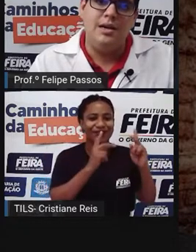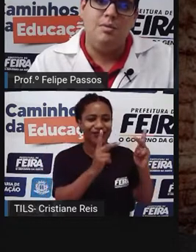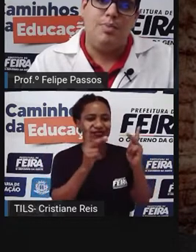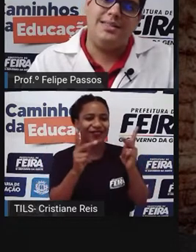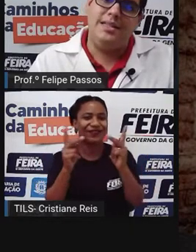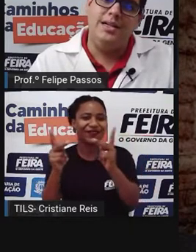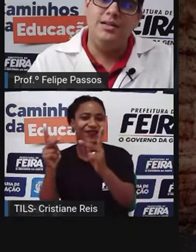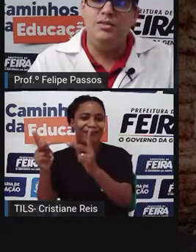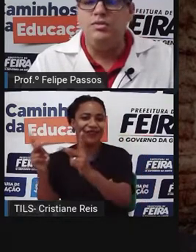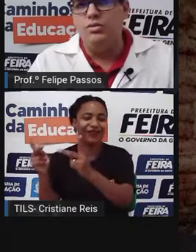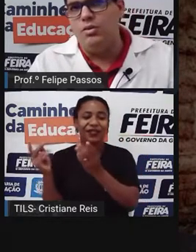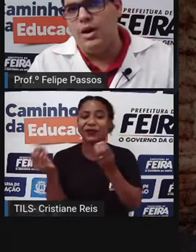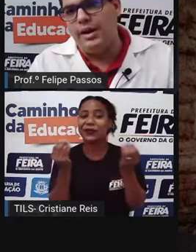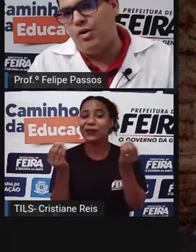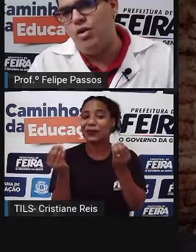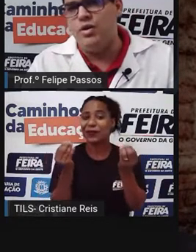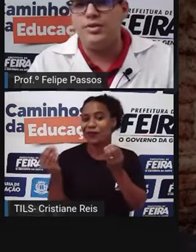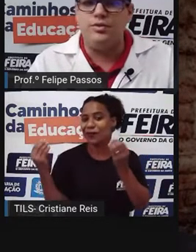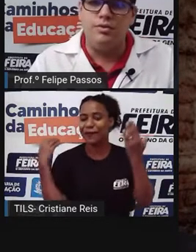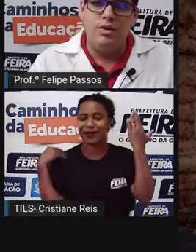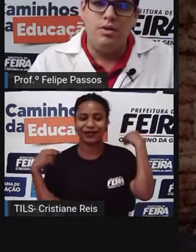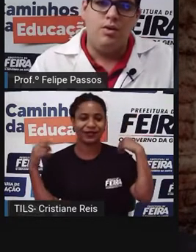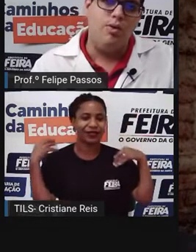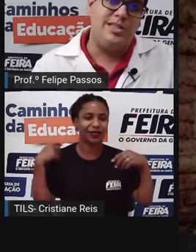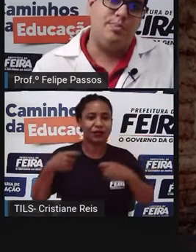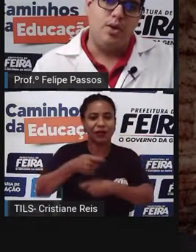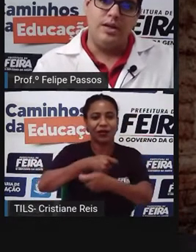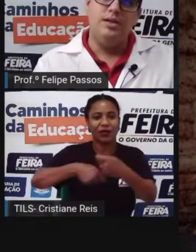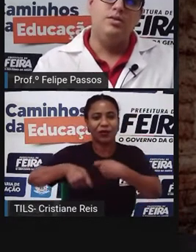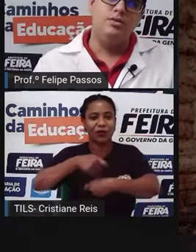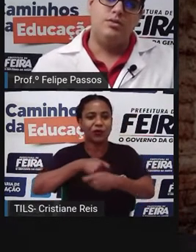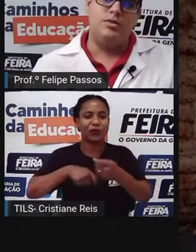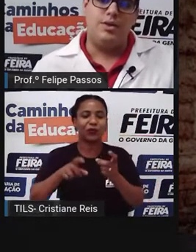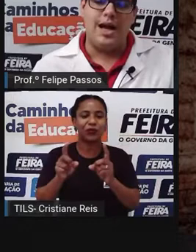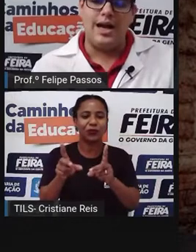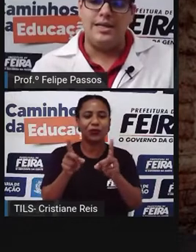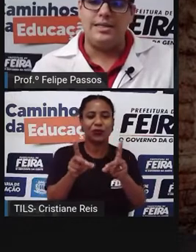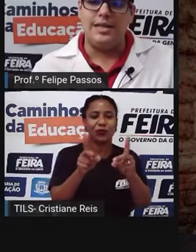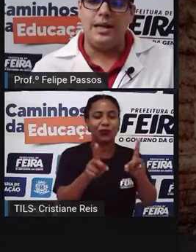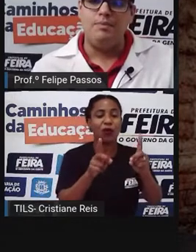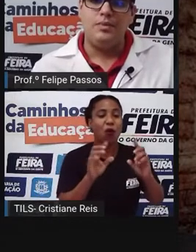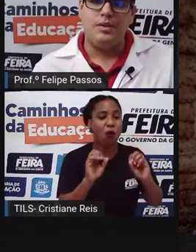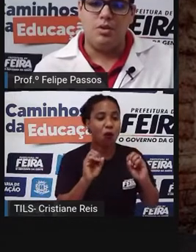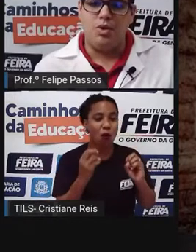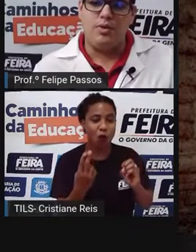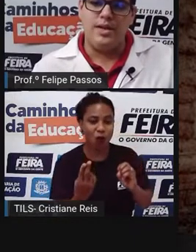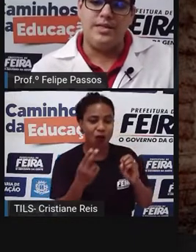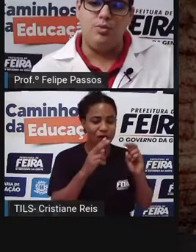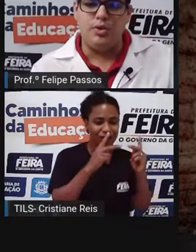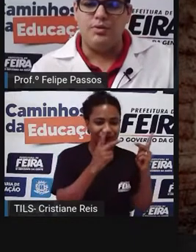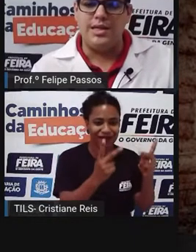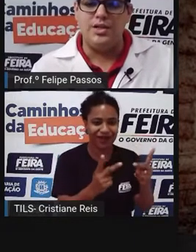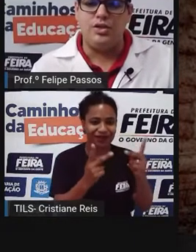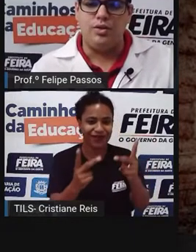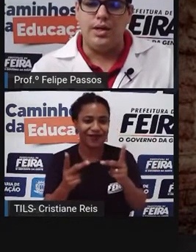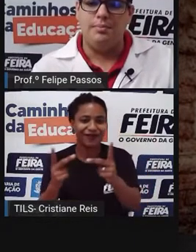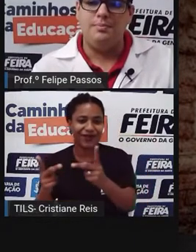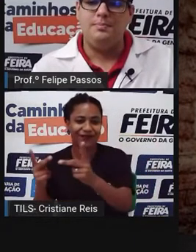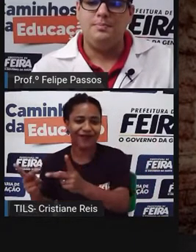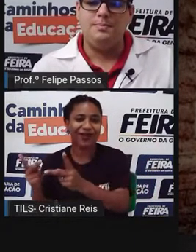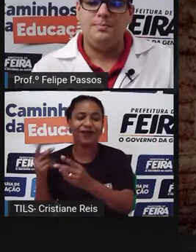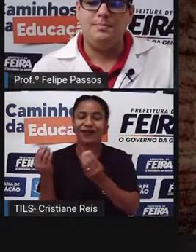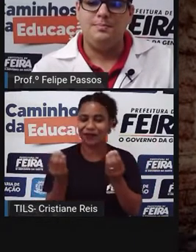lugares, passeando ou a negócio, ou explorando os lugares, né? Então, bora conhecer um pouquinho dessa